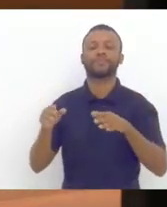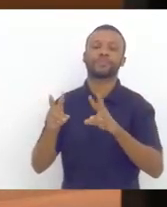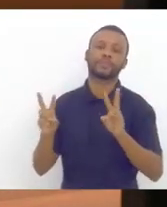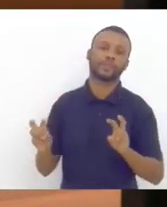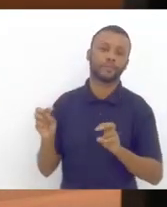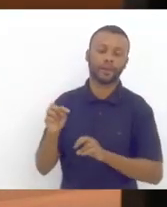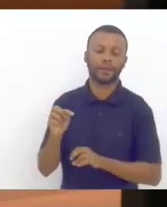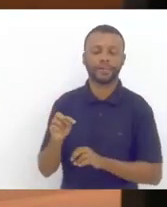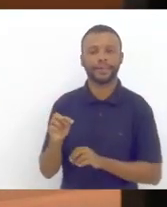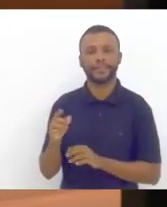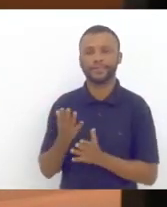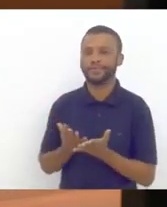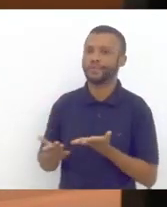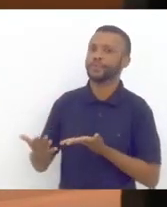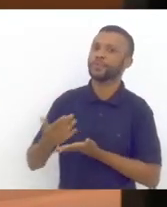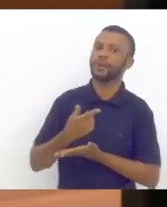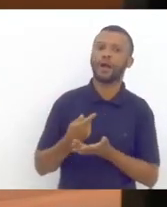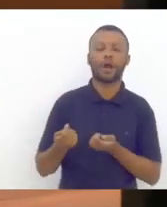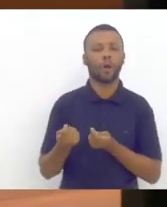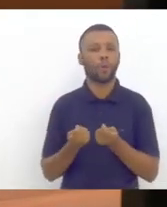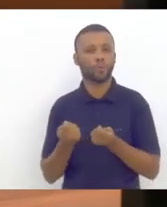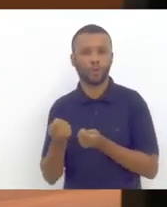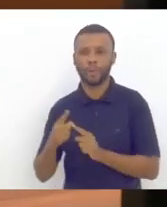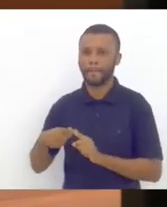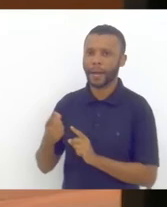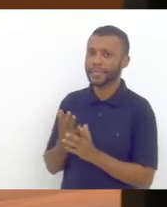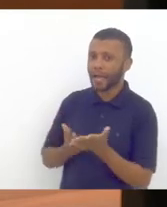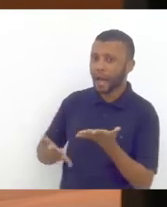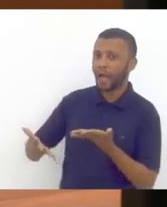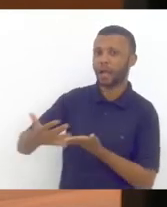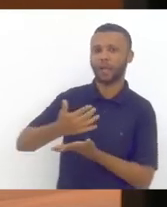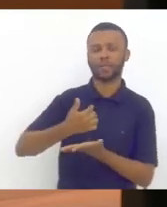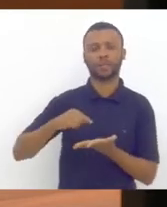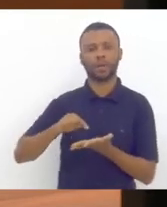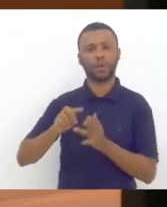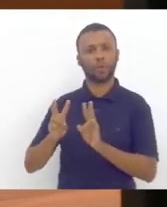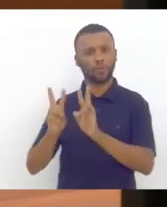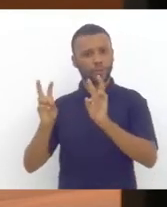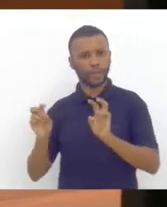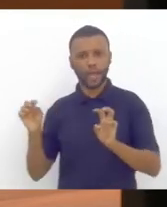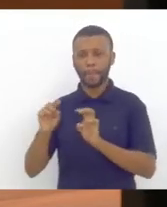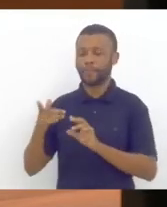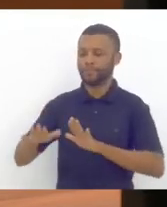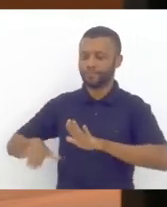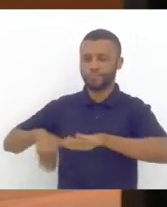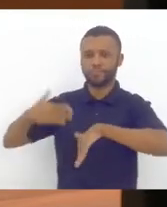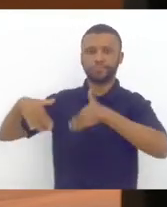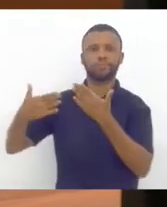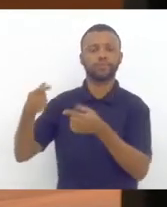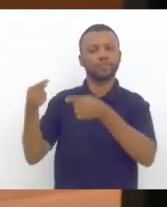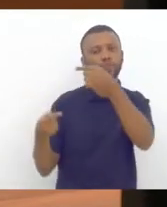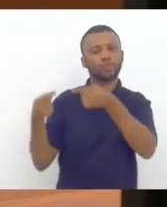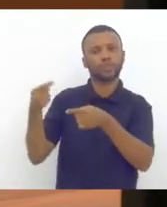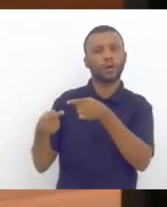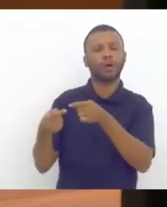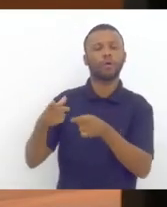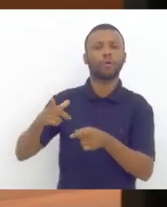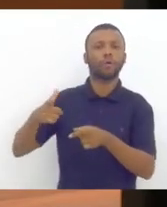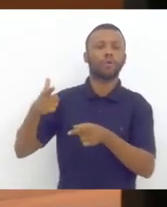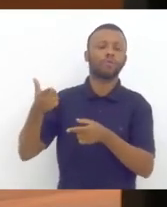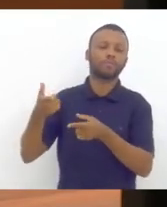de tributação, controle e arrecadação. O tema, o desenvolvimento da discussão e dos debates, obviamente, tem que ser no